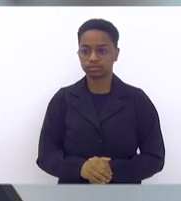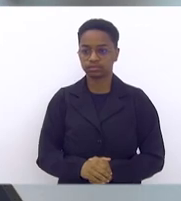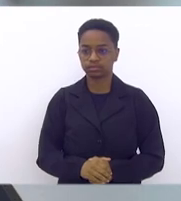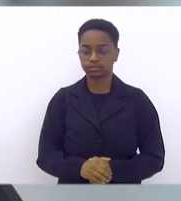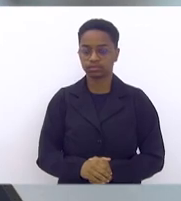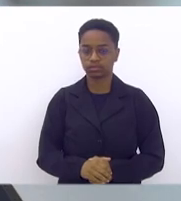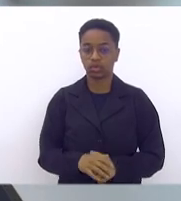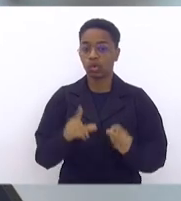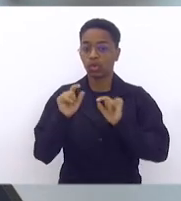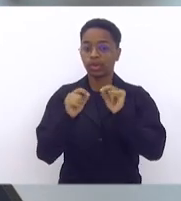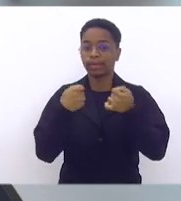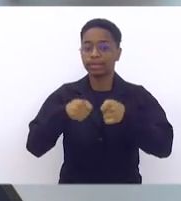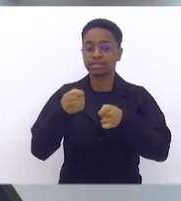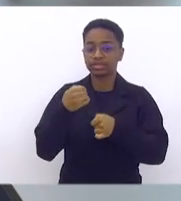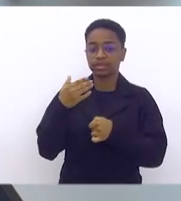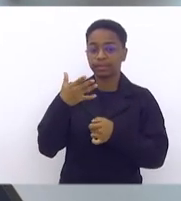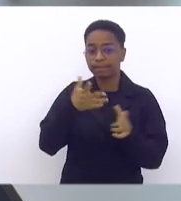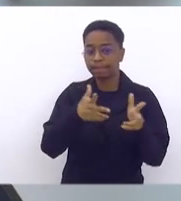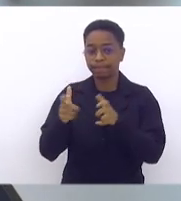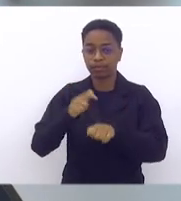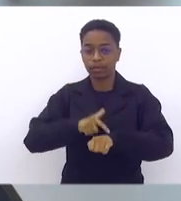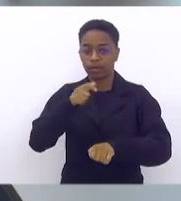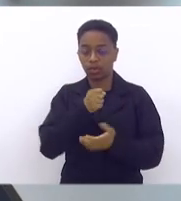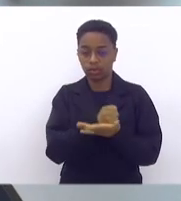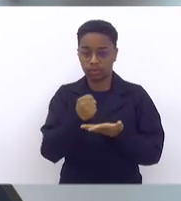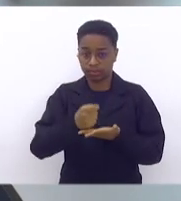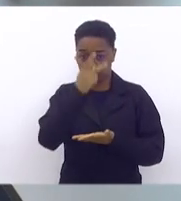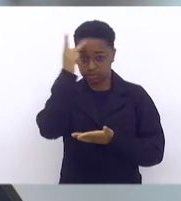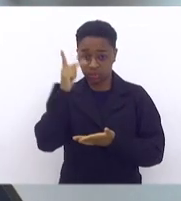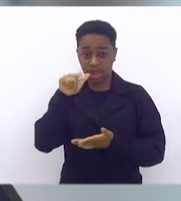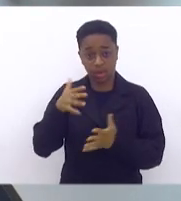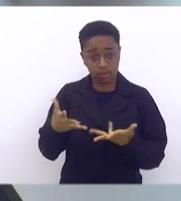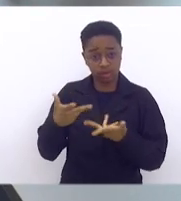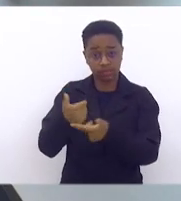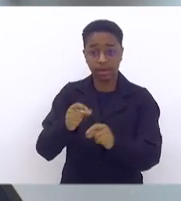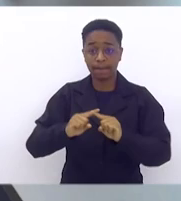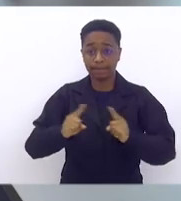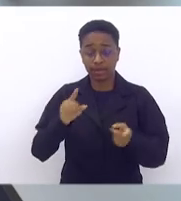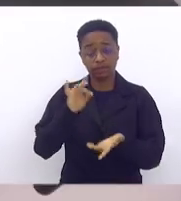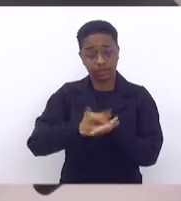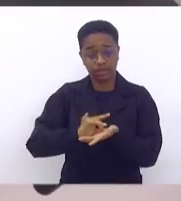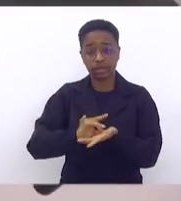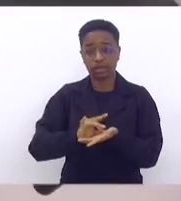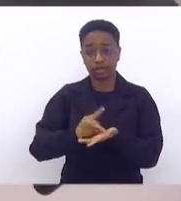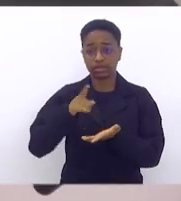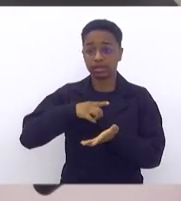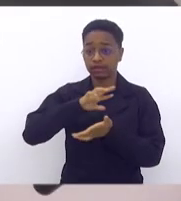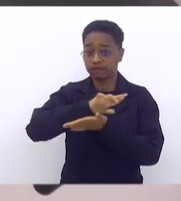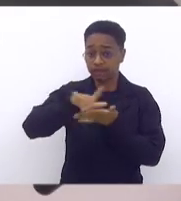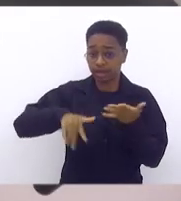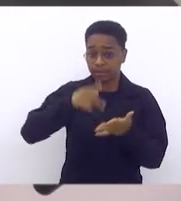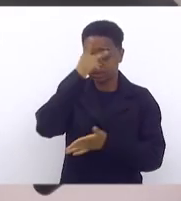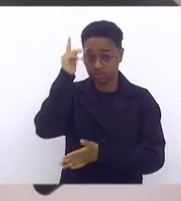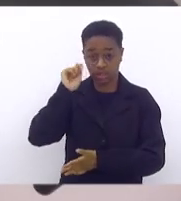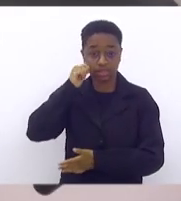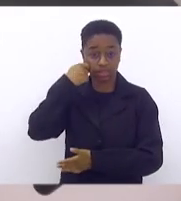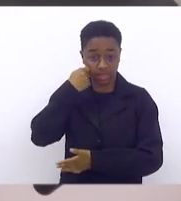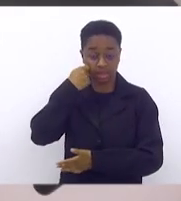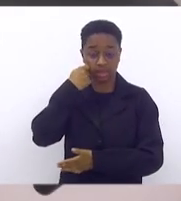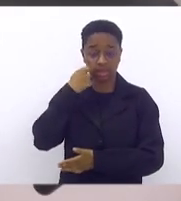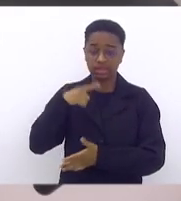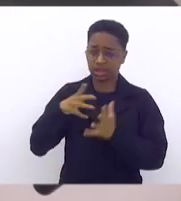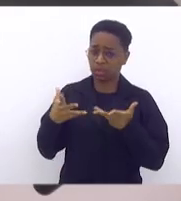Sobre o que deve se levar em conta na hora de contratar uma pessoa. As qualificações, mas fato é que existem diversas pessoas negras que são